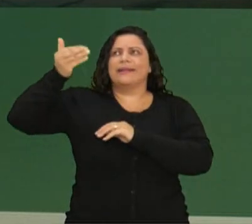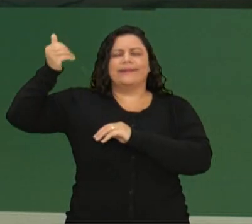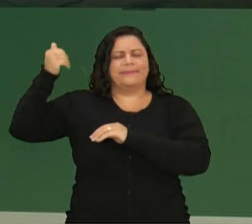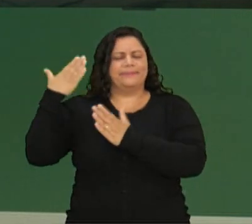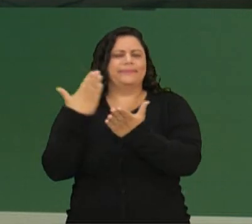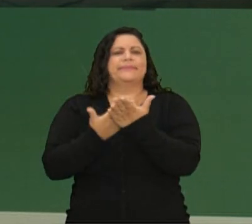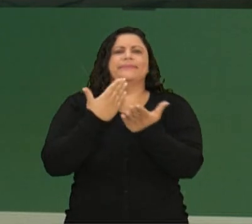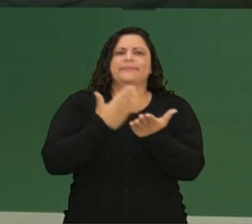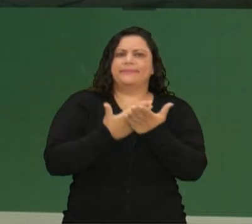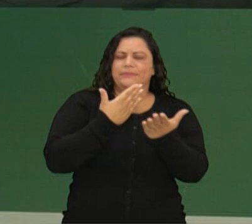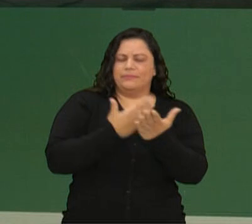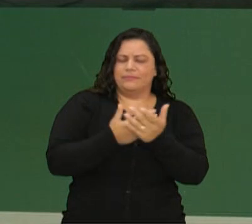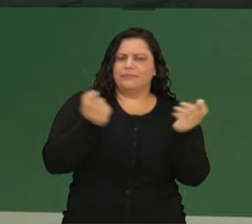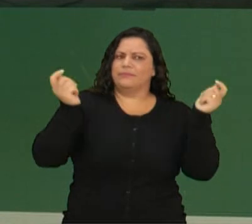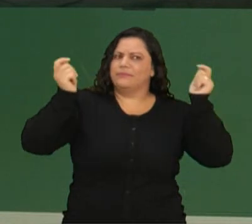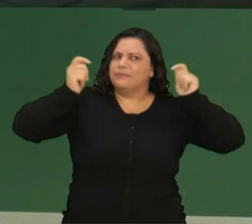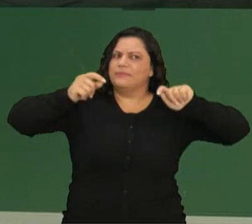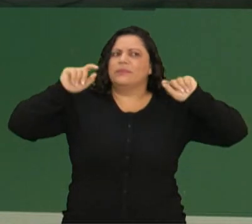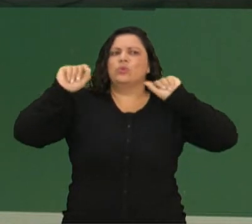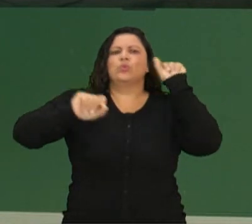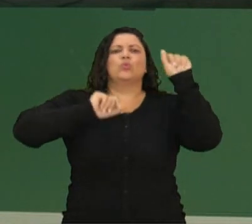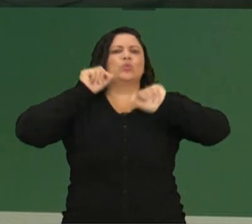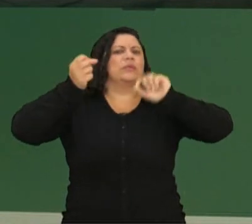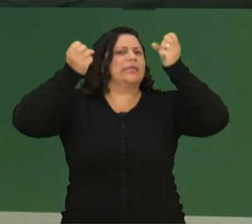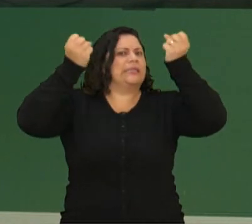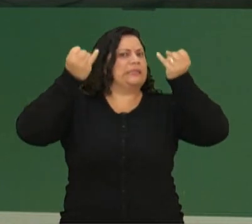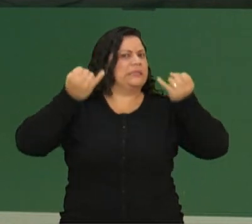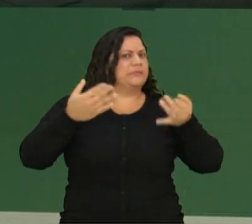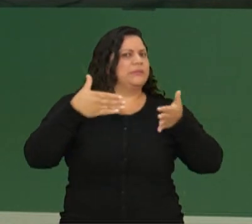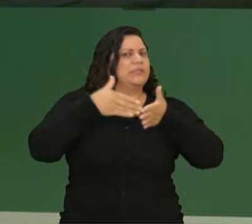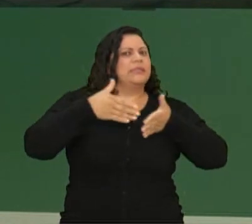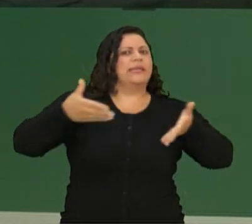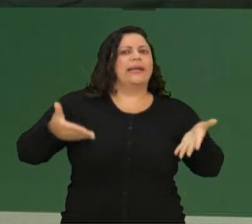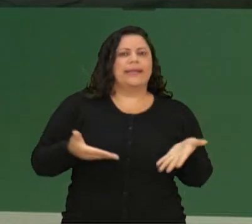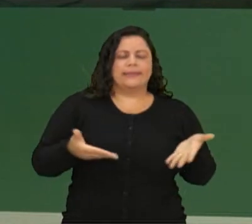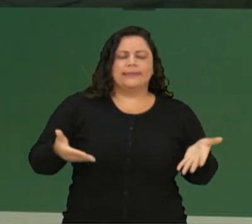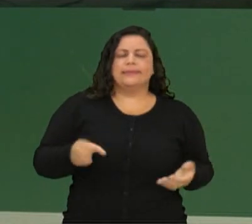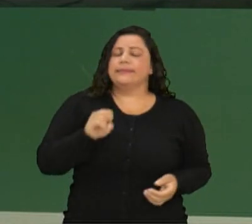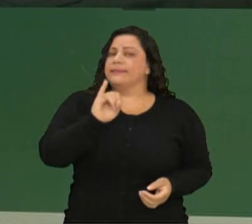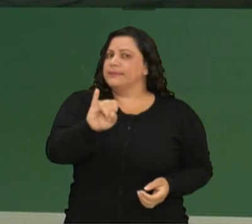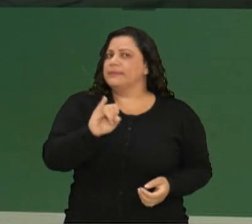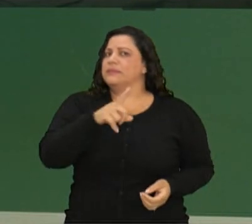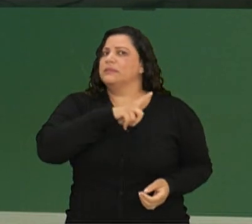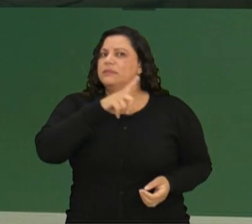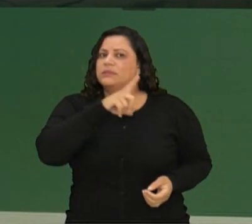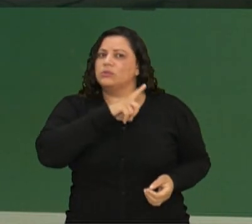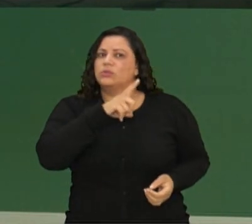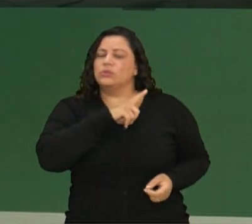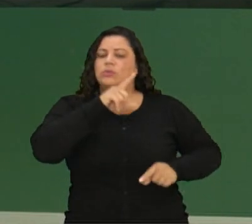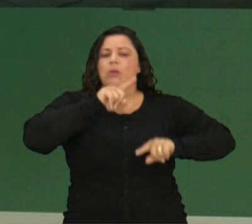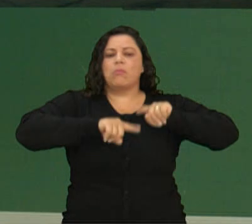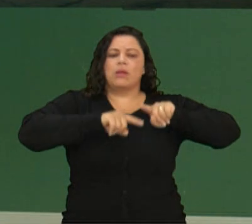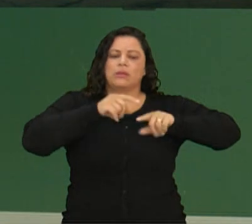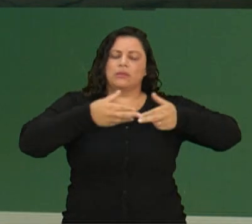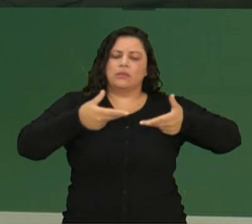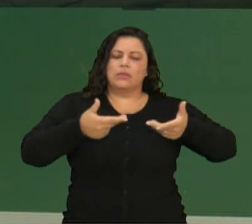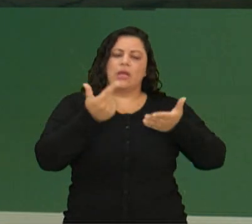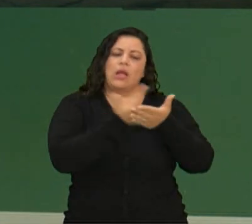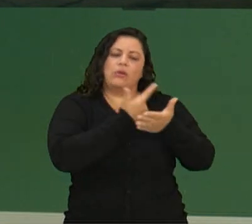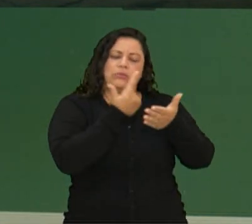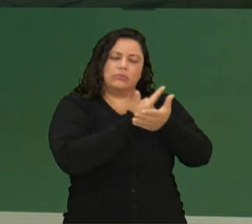sistema cardiovascular e no que nós falamos até aqui, tá? Se você tiver com o seu material aberto, com o